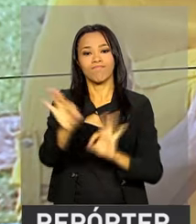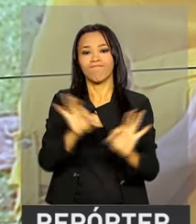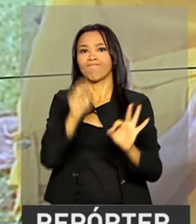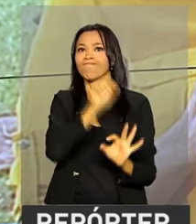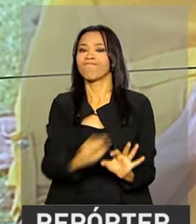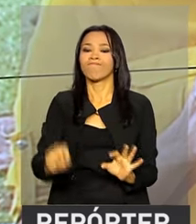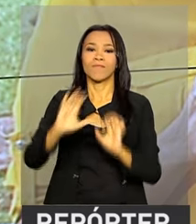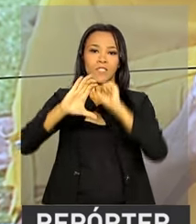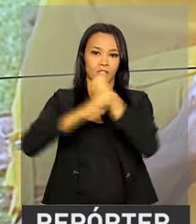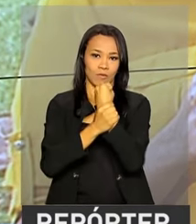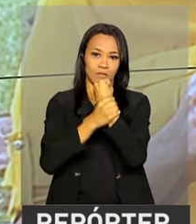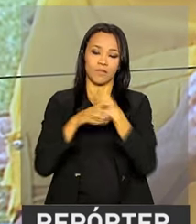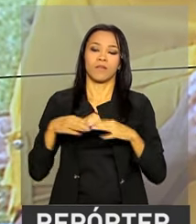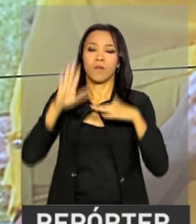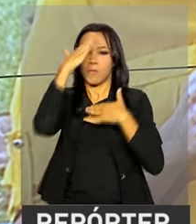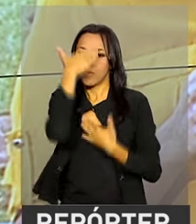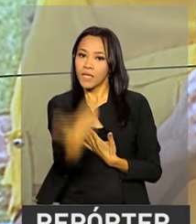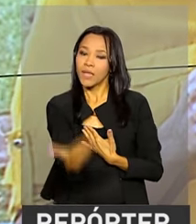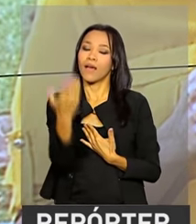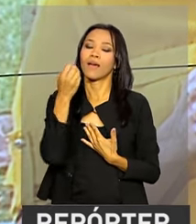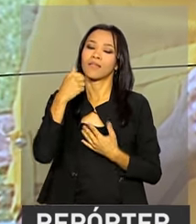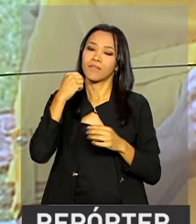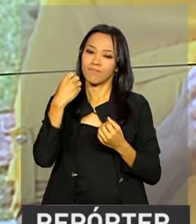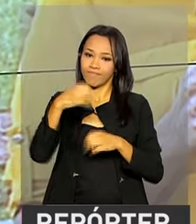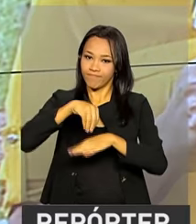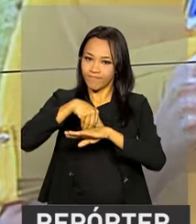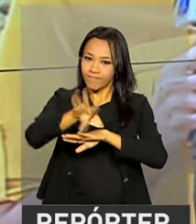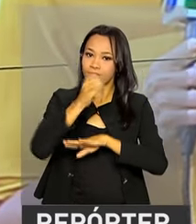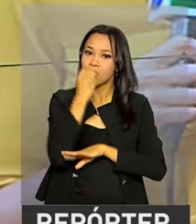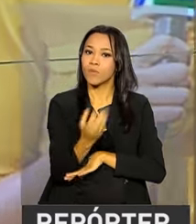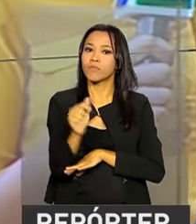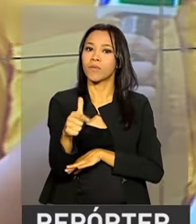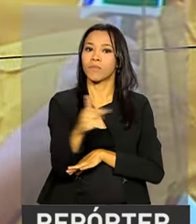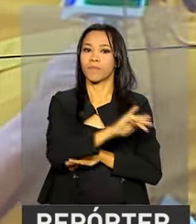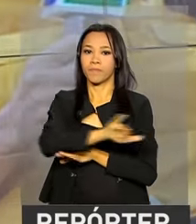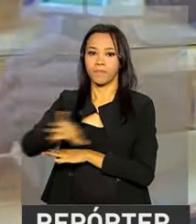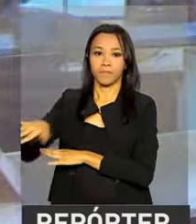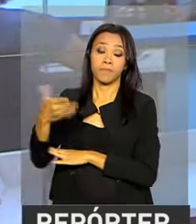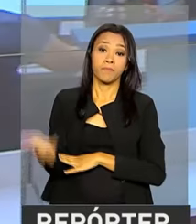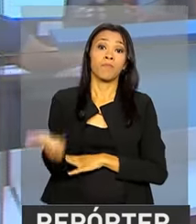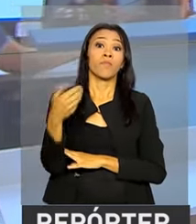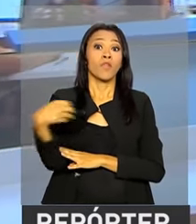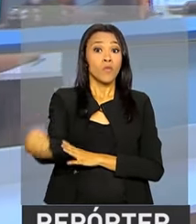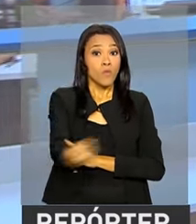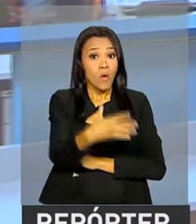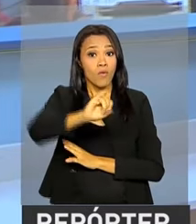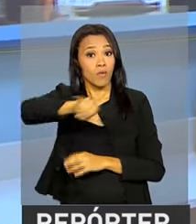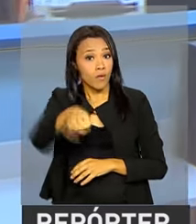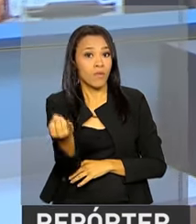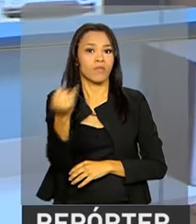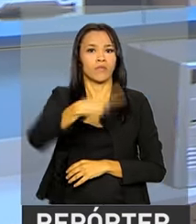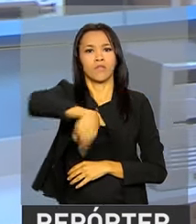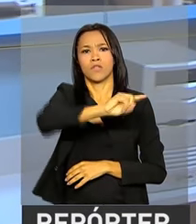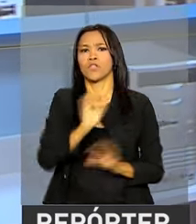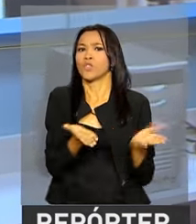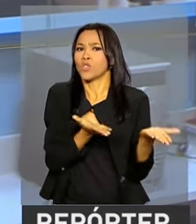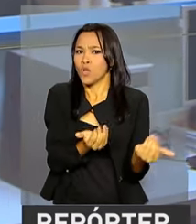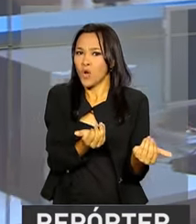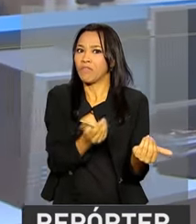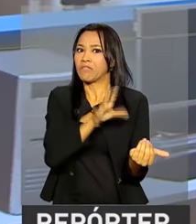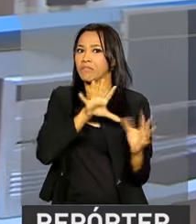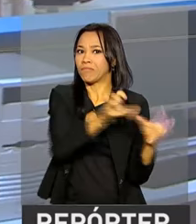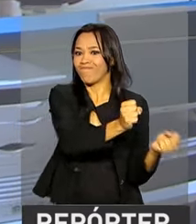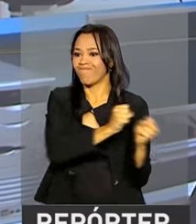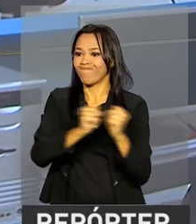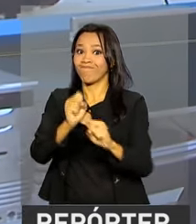Obrigada Paola pelas suas informações bom trabalho para você Uma nova oportunidade para jovens que cumprem medidas sóo